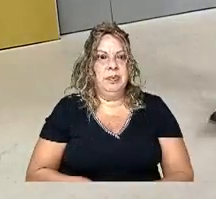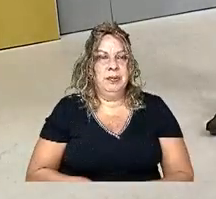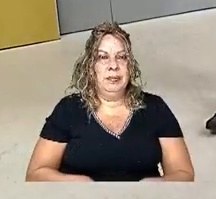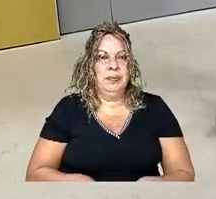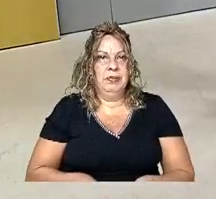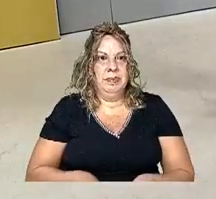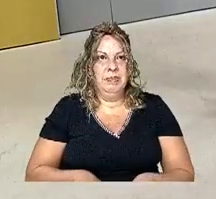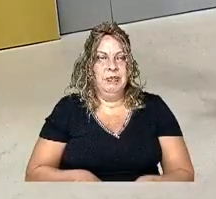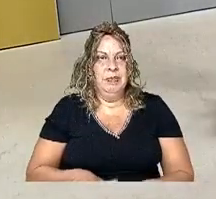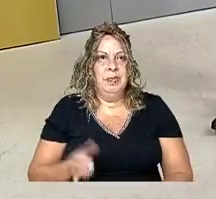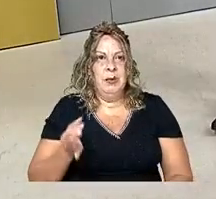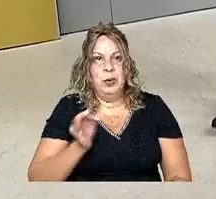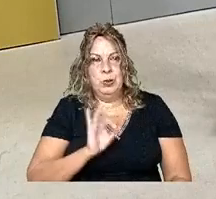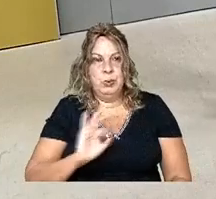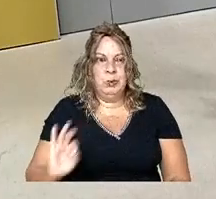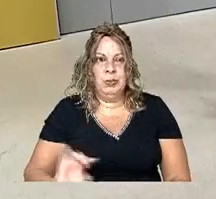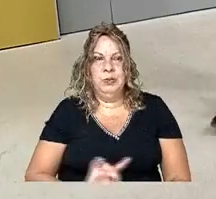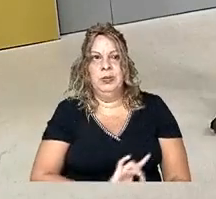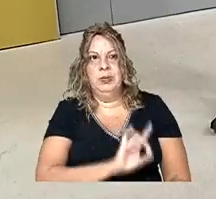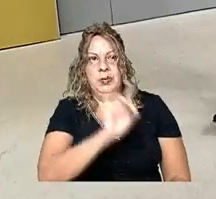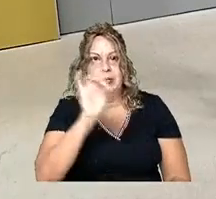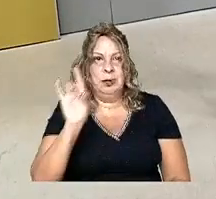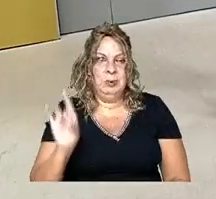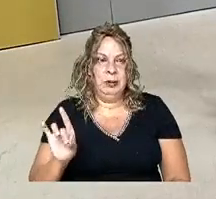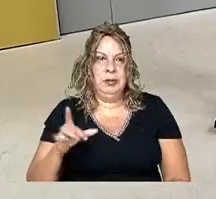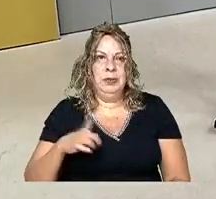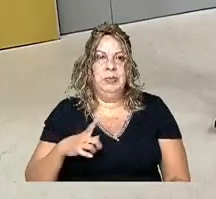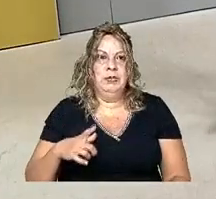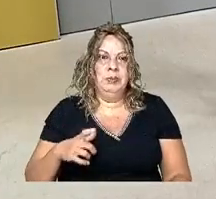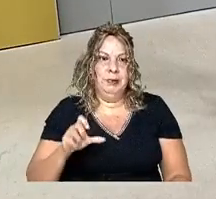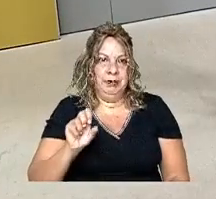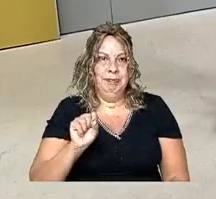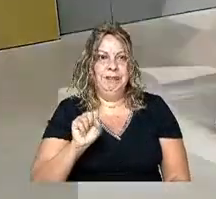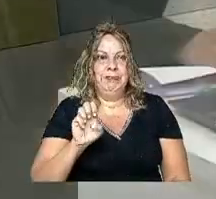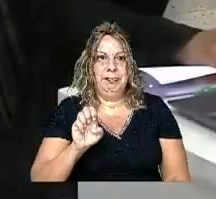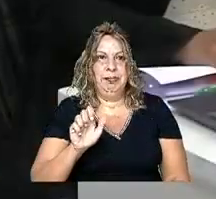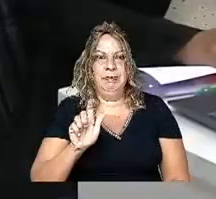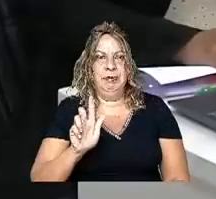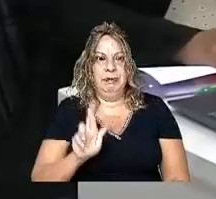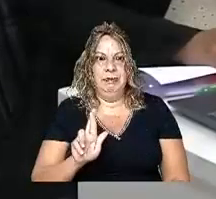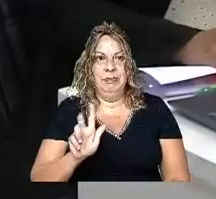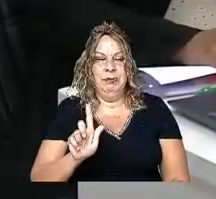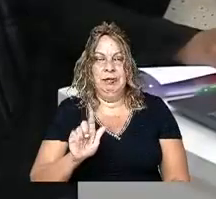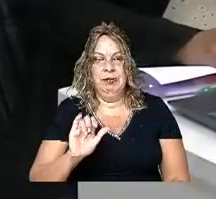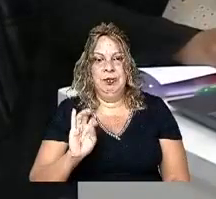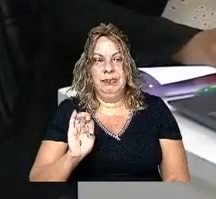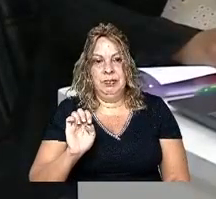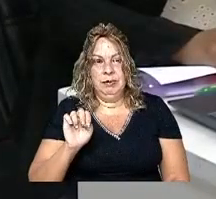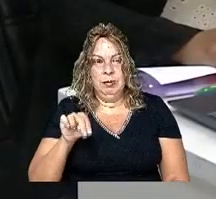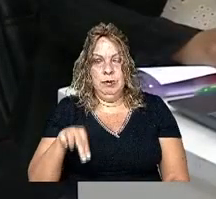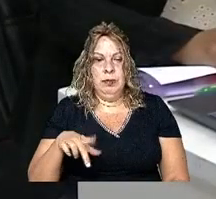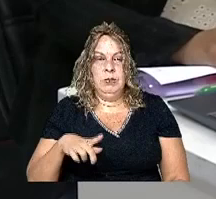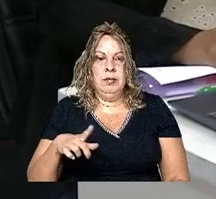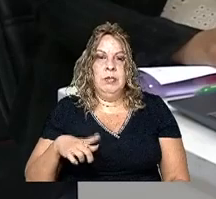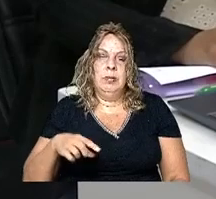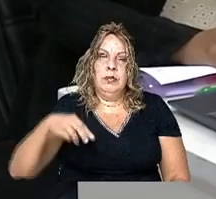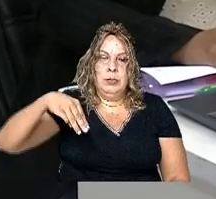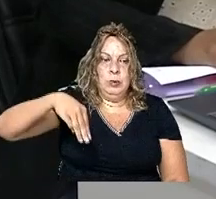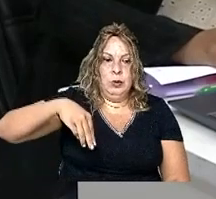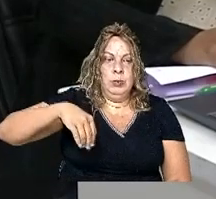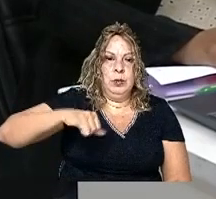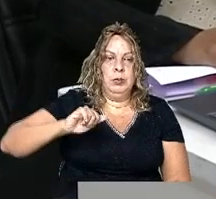Ana Carolina de Jesus, auditora e representante da Sérgio Stan, Auditores Independentes SS. Bom dia para Michel